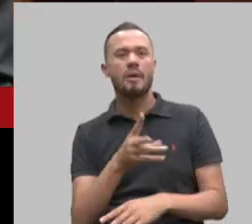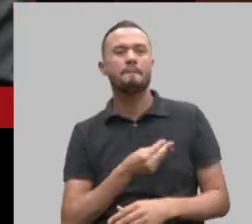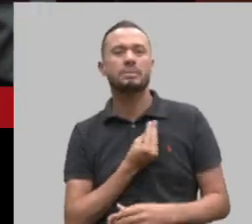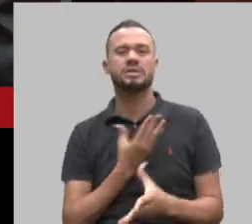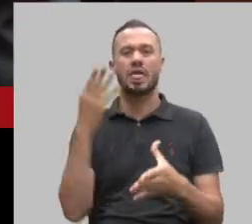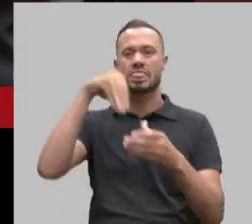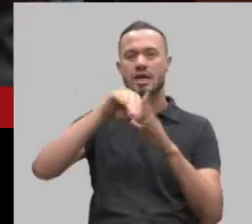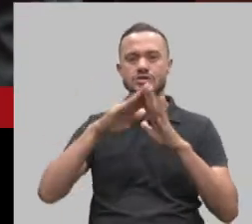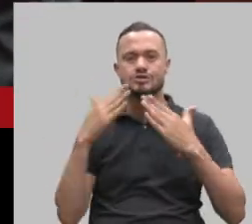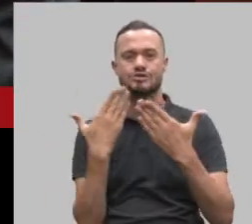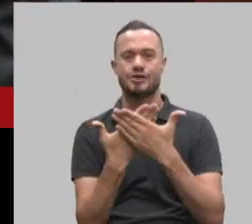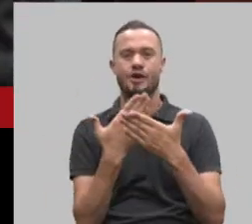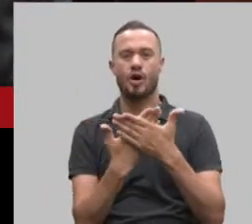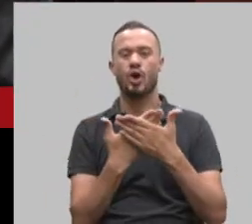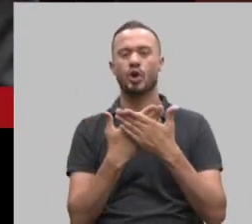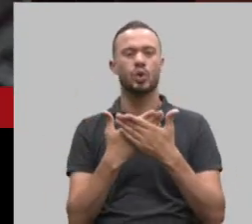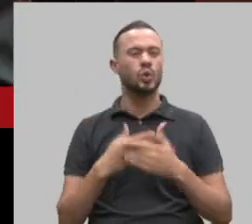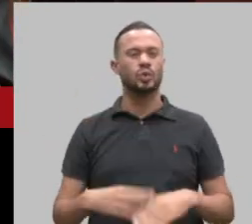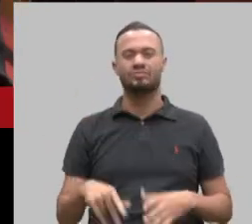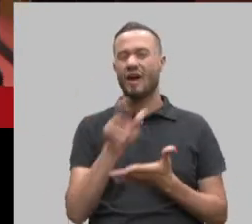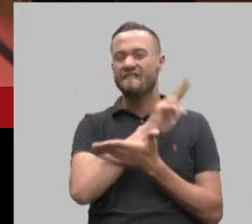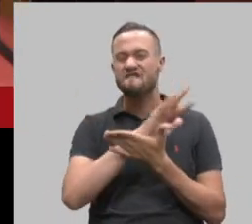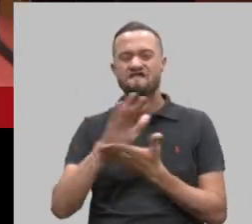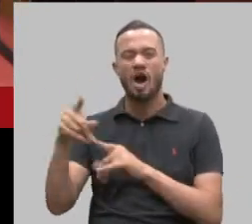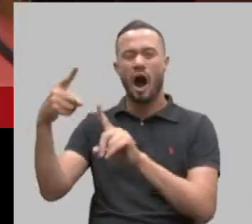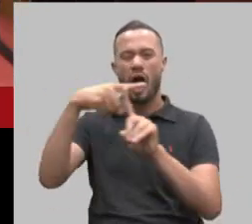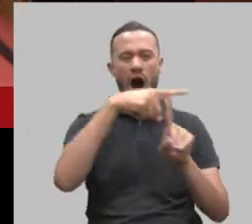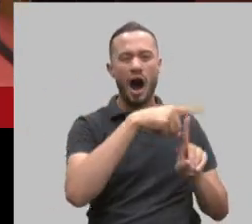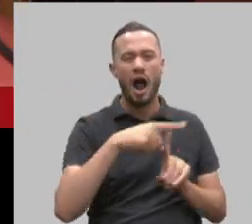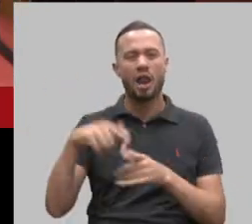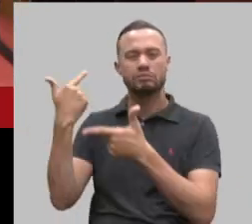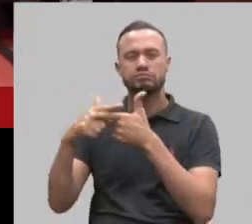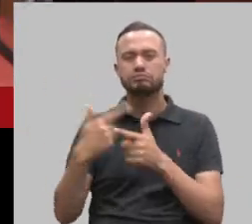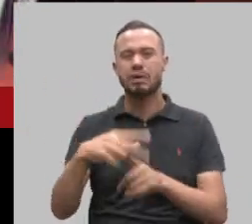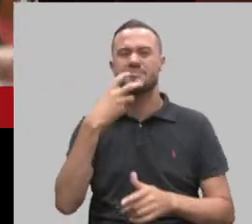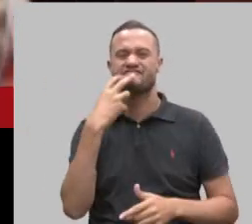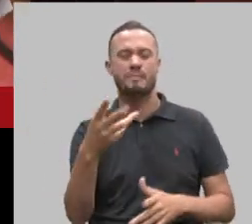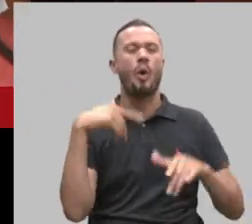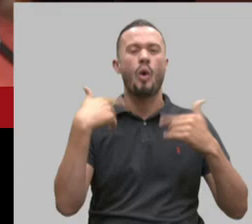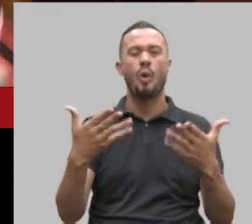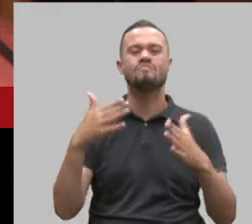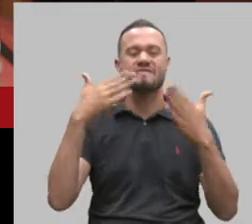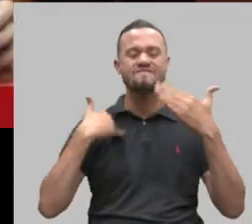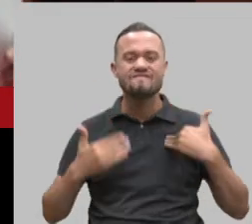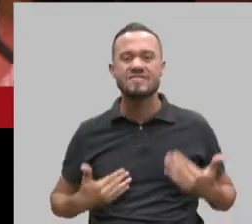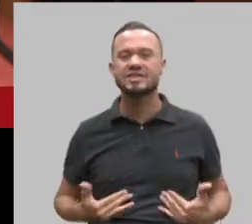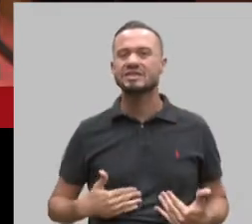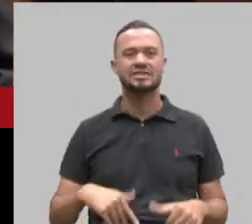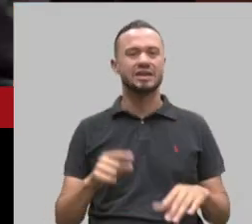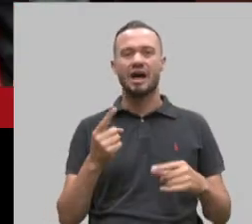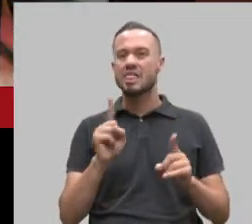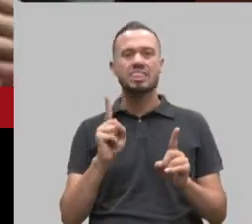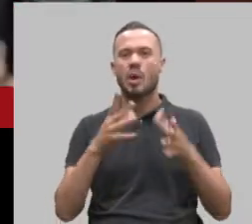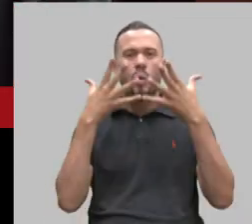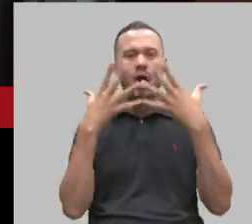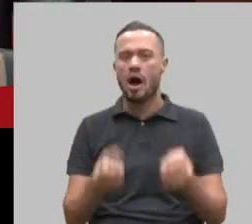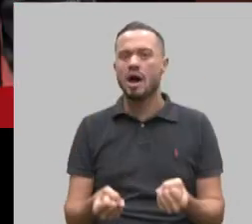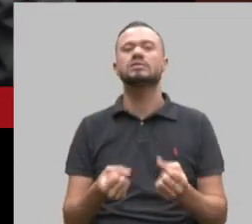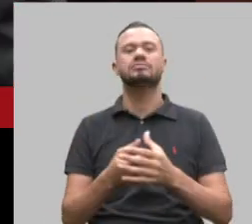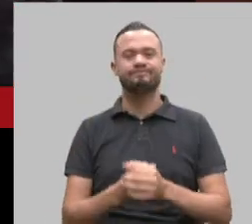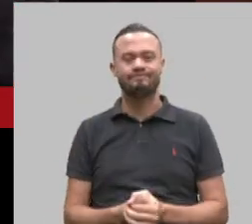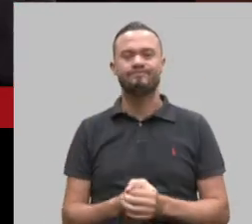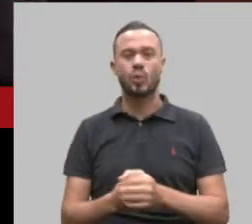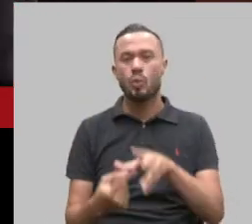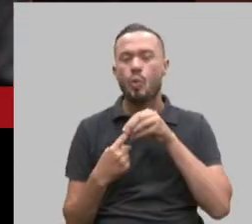escolas todo tipo de agressão seja verbal ou física não é justificável e o único